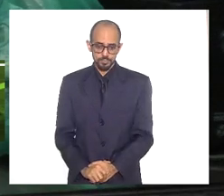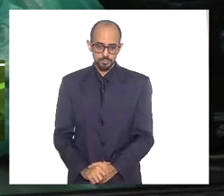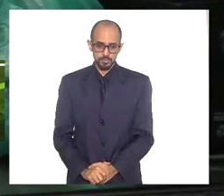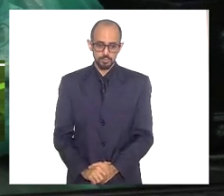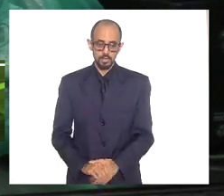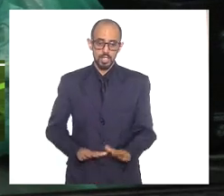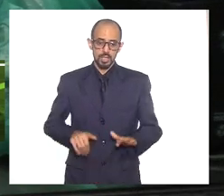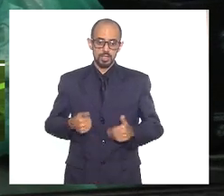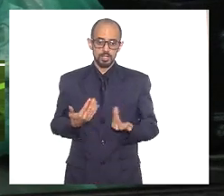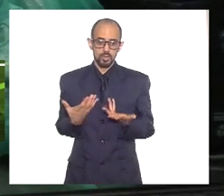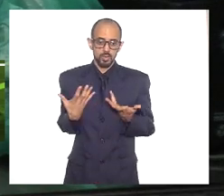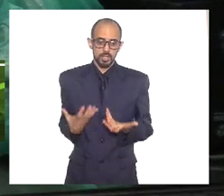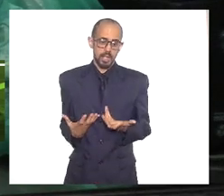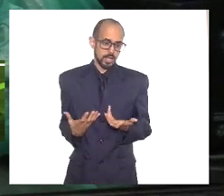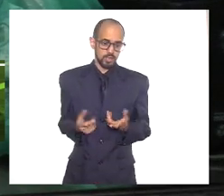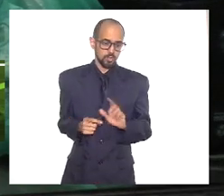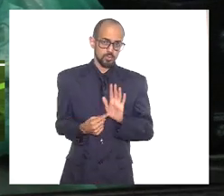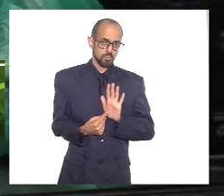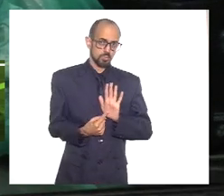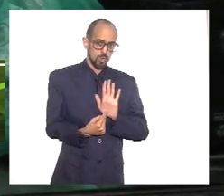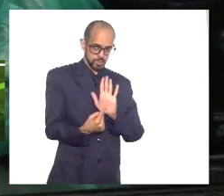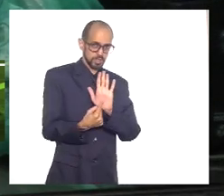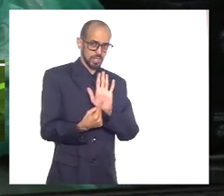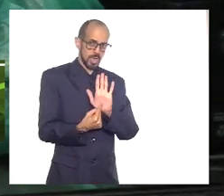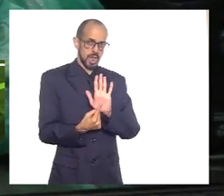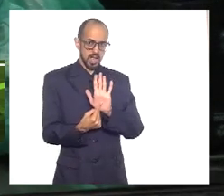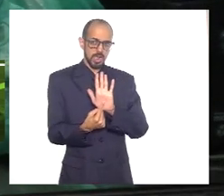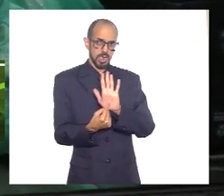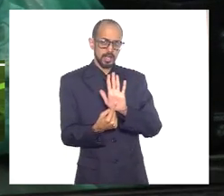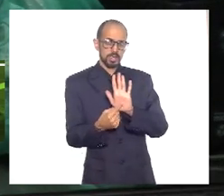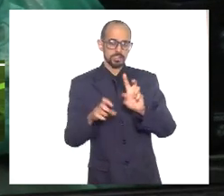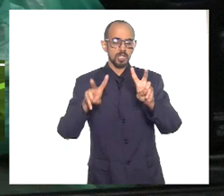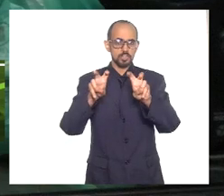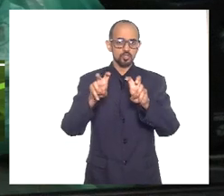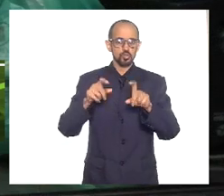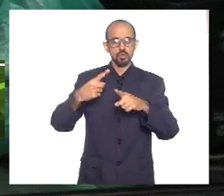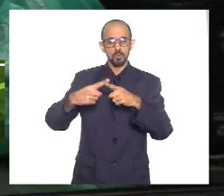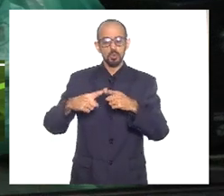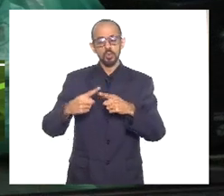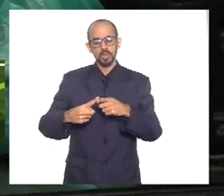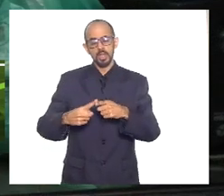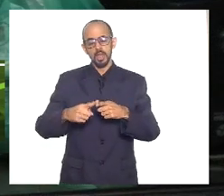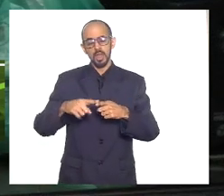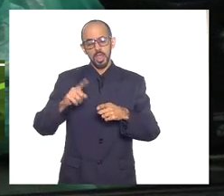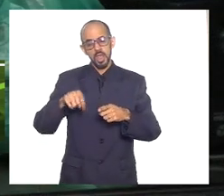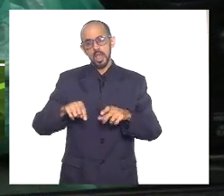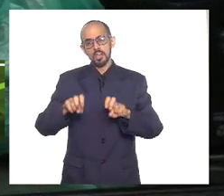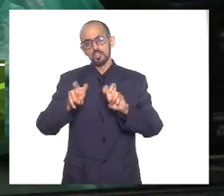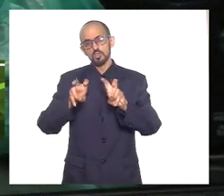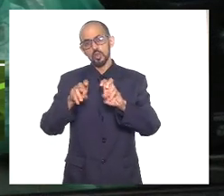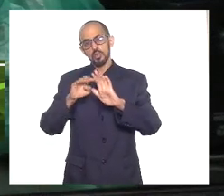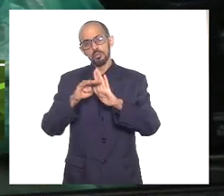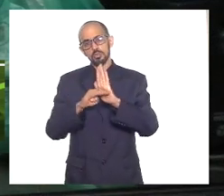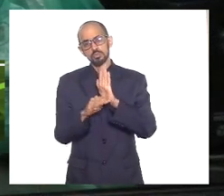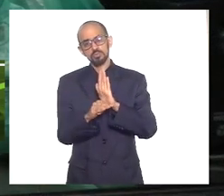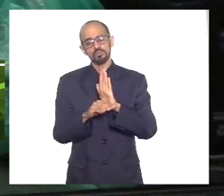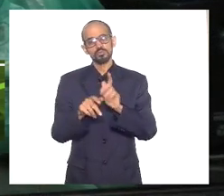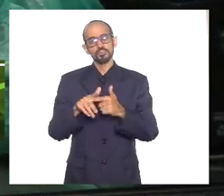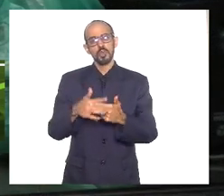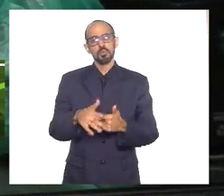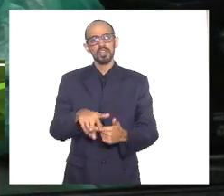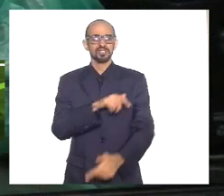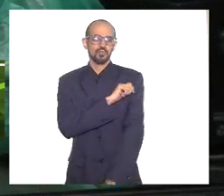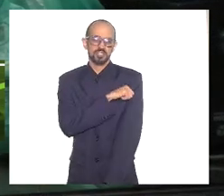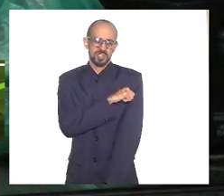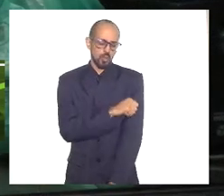Então, eu queria assinalar esse ponto, porque tem a ver com o regime de recuperação fiscal.